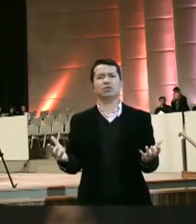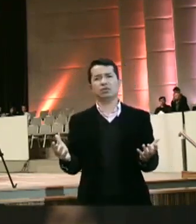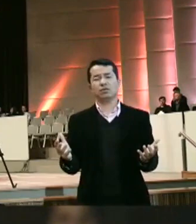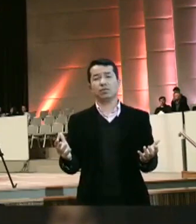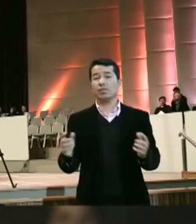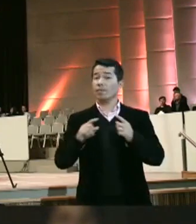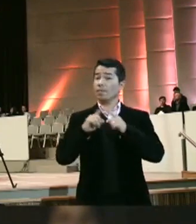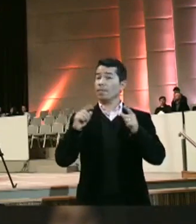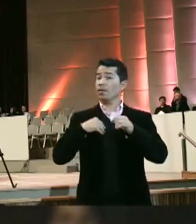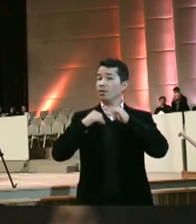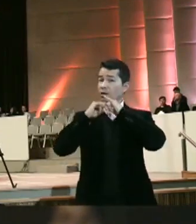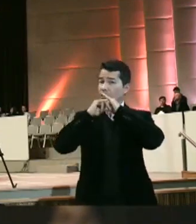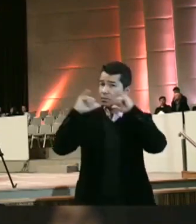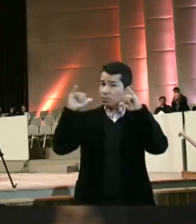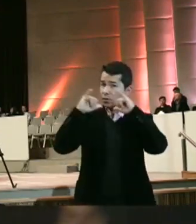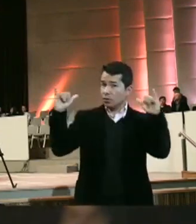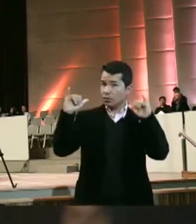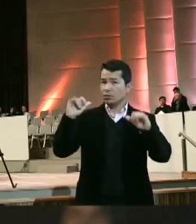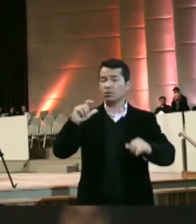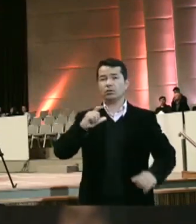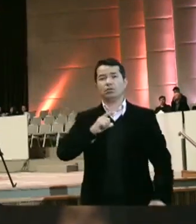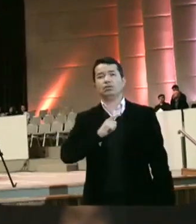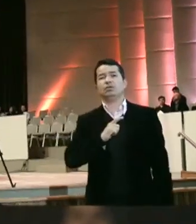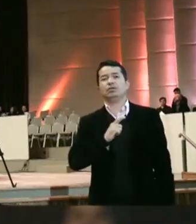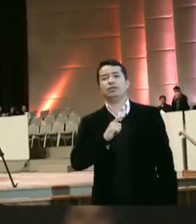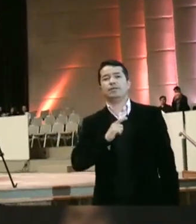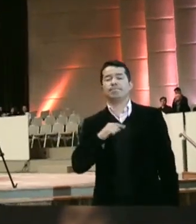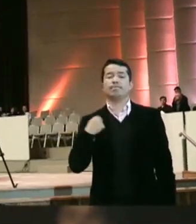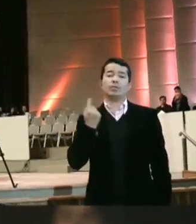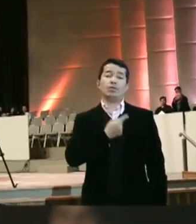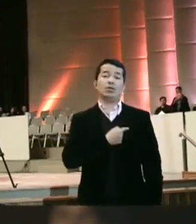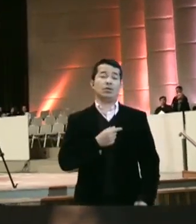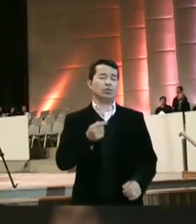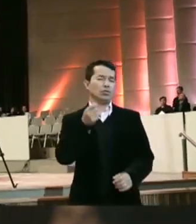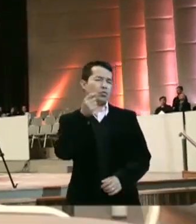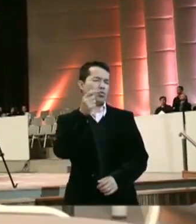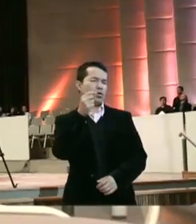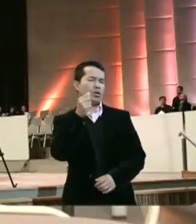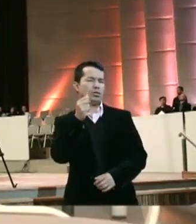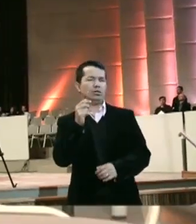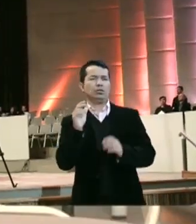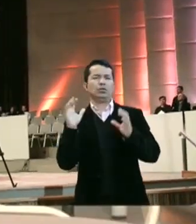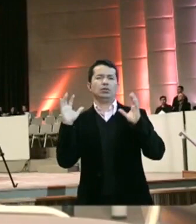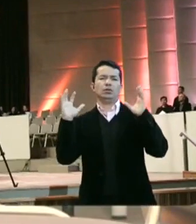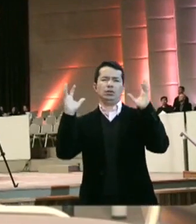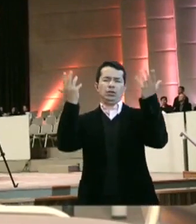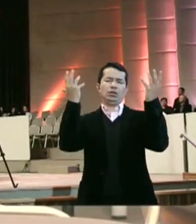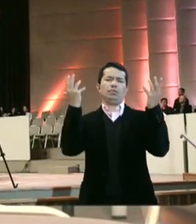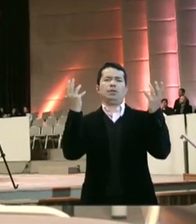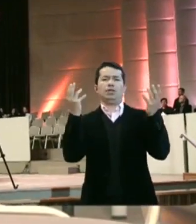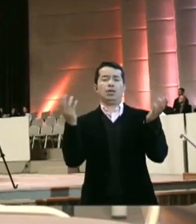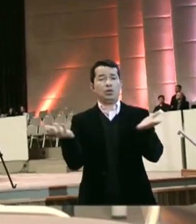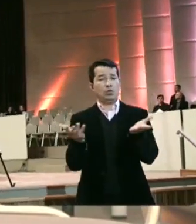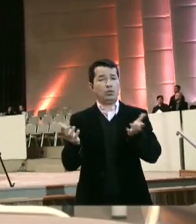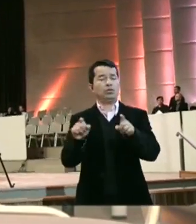Durante muito tempo, aquilo que a gente vai celebrar daqui a pouco, a Eucaristia,